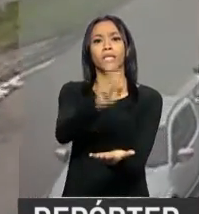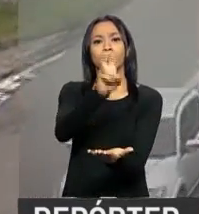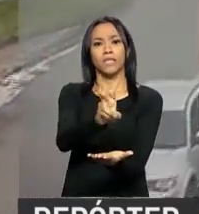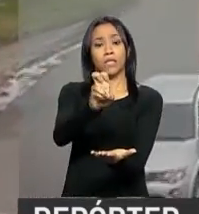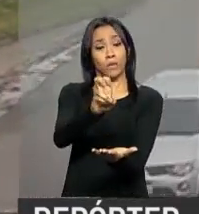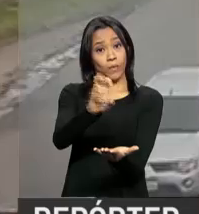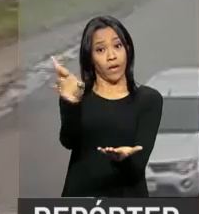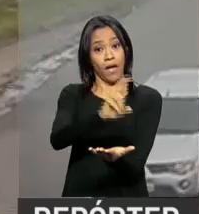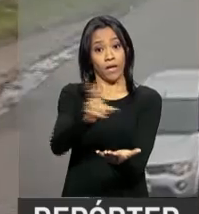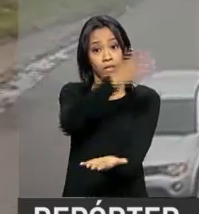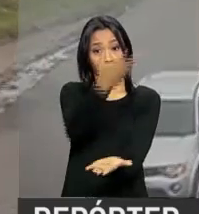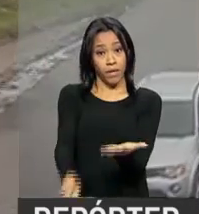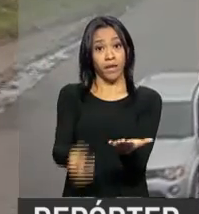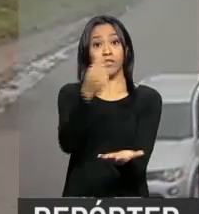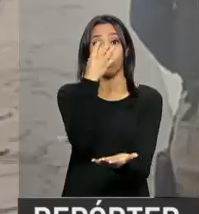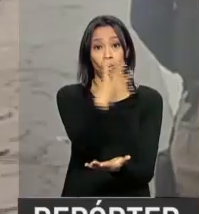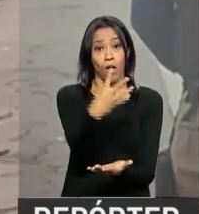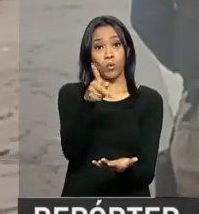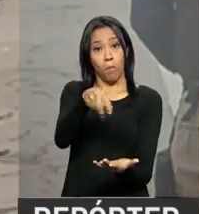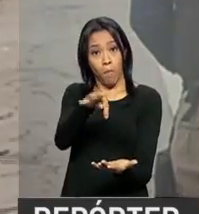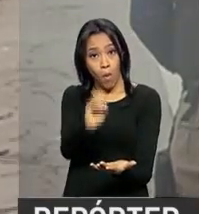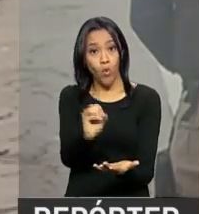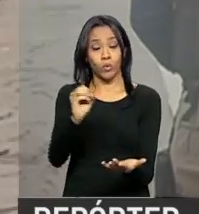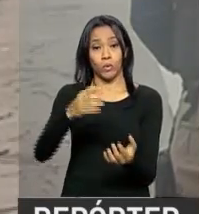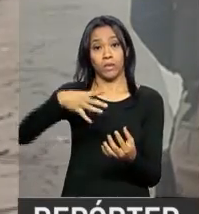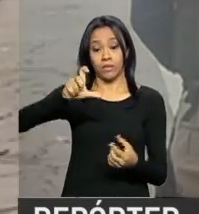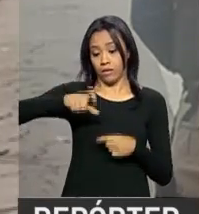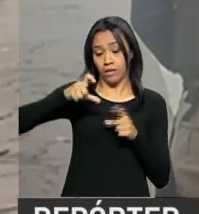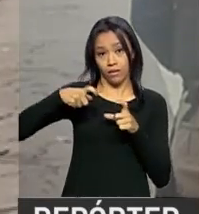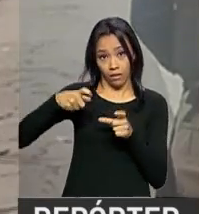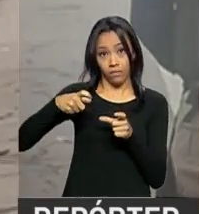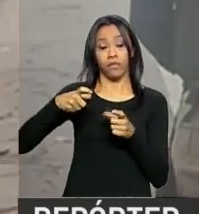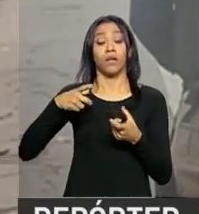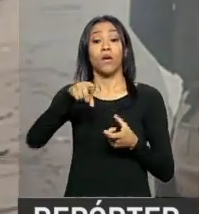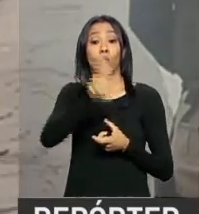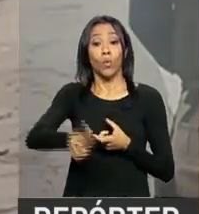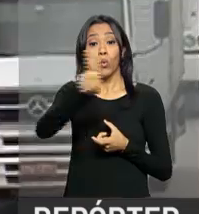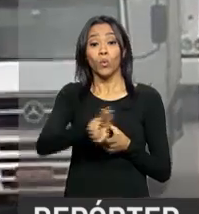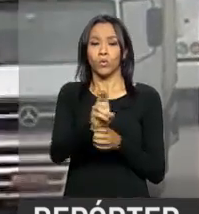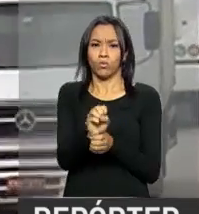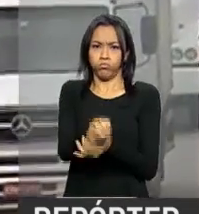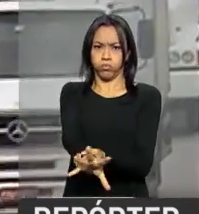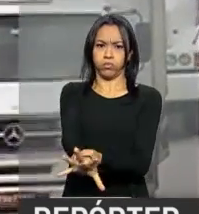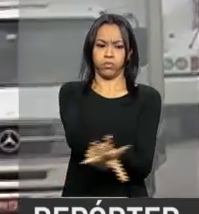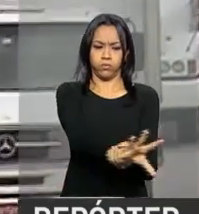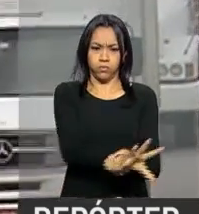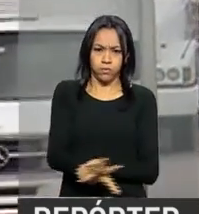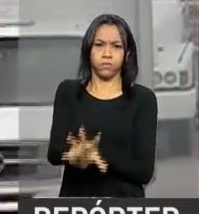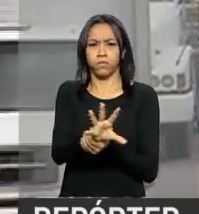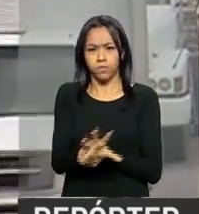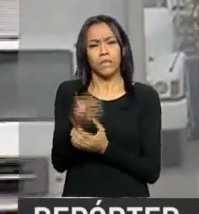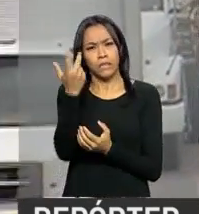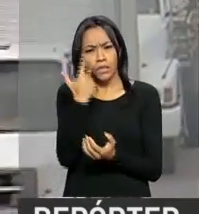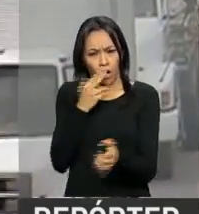perda de 4 pontos na carteira de habilitação. Segundo a Polícia Rodoviária Federal, o uso dos faróis durante o dia permite que um veículo